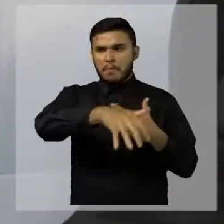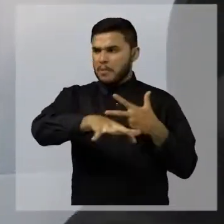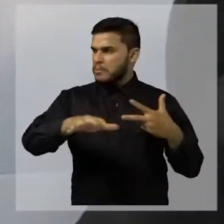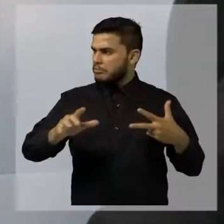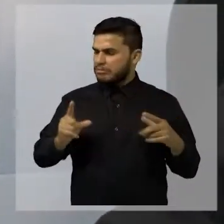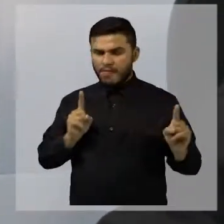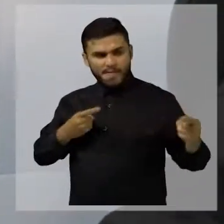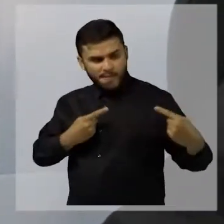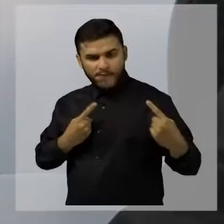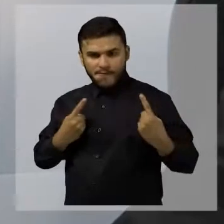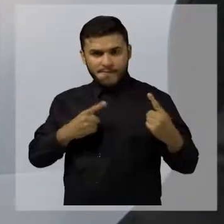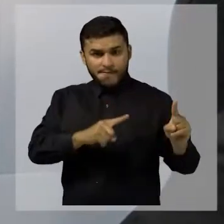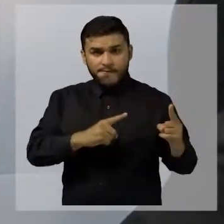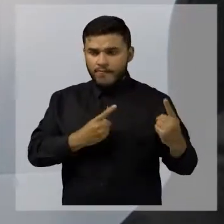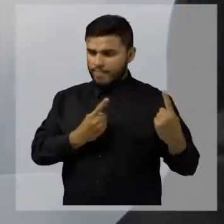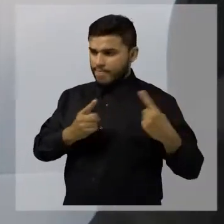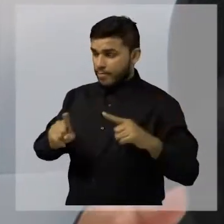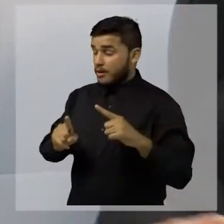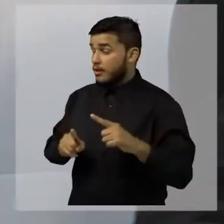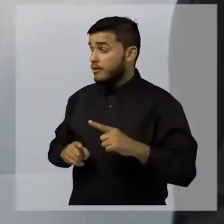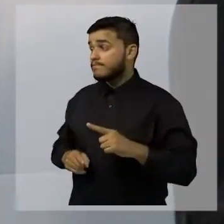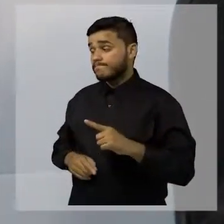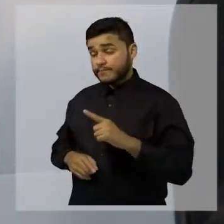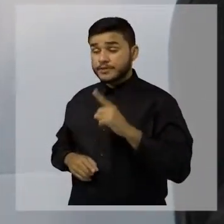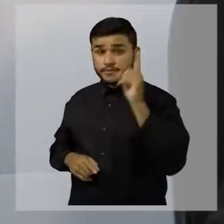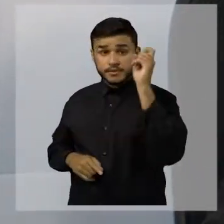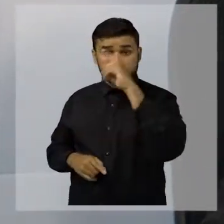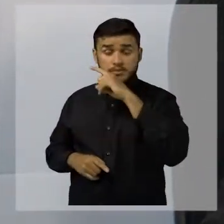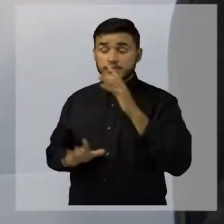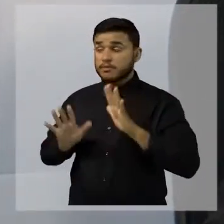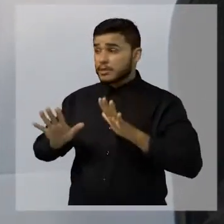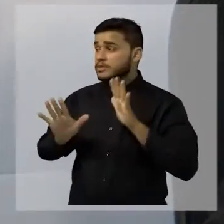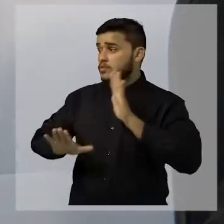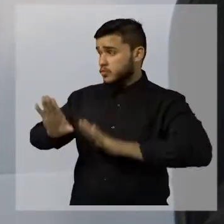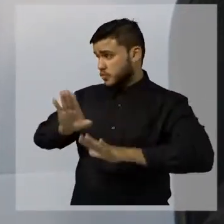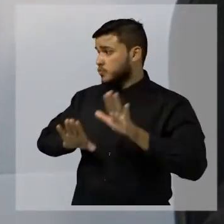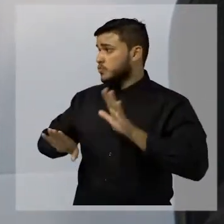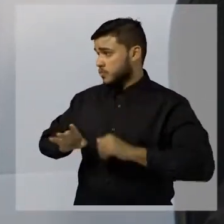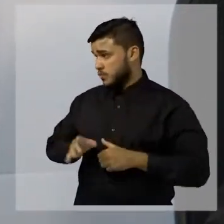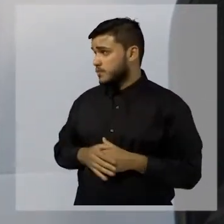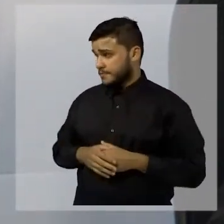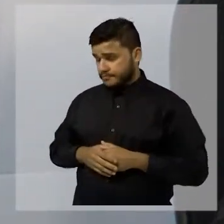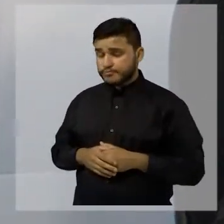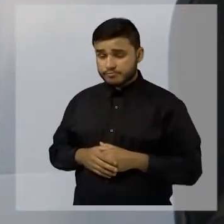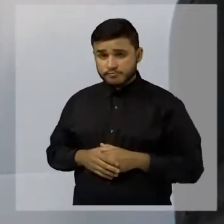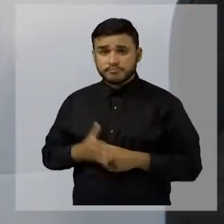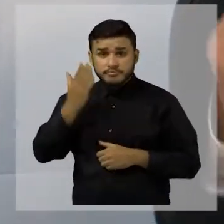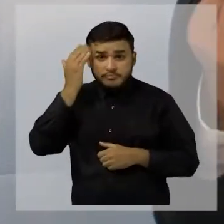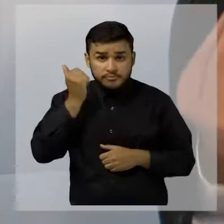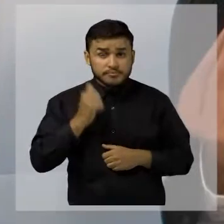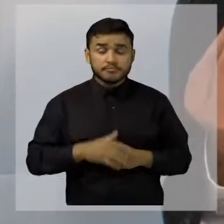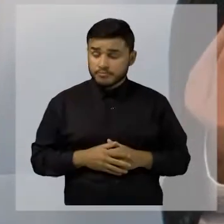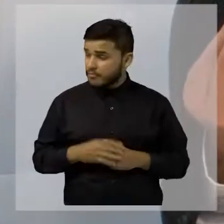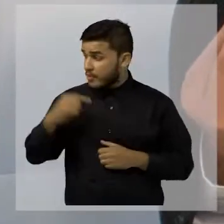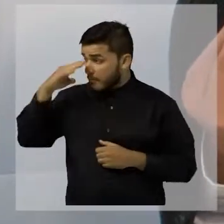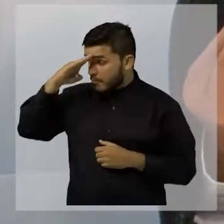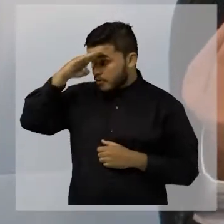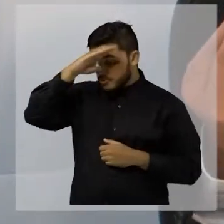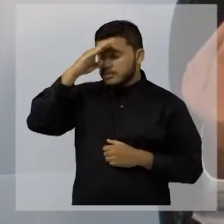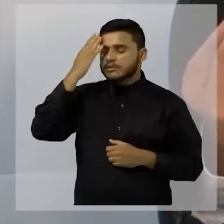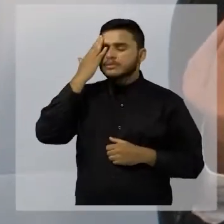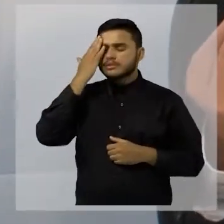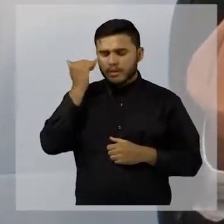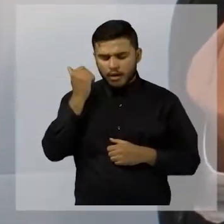fazer essa análise, que é perigoso. Então, em síntese, Jair Bolsonaro sabe que o peso e o contrapeso aqui no